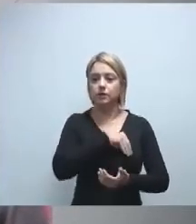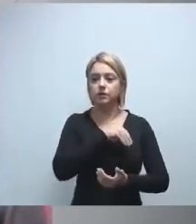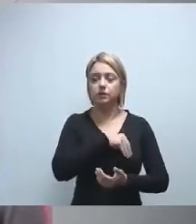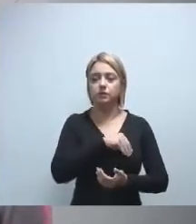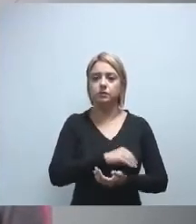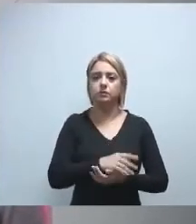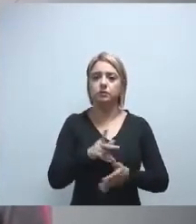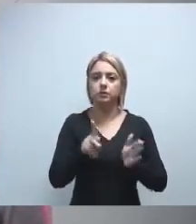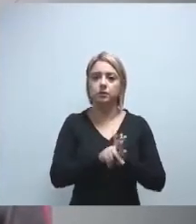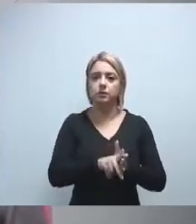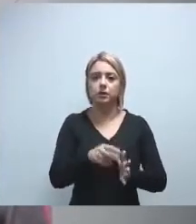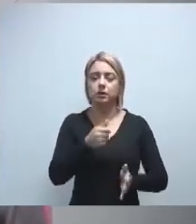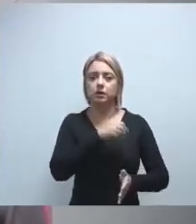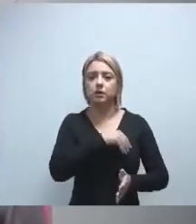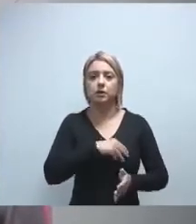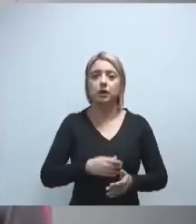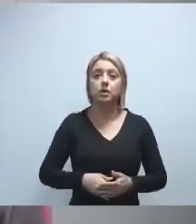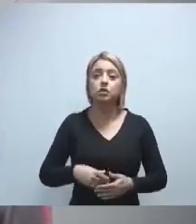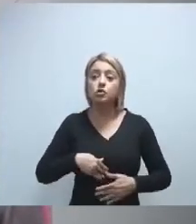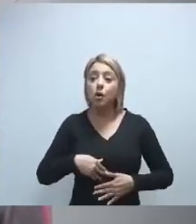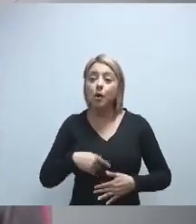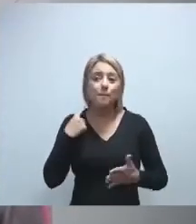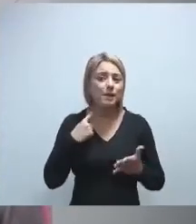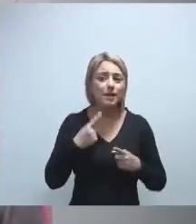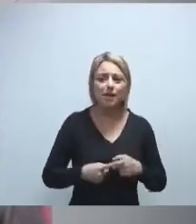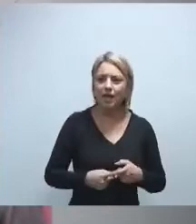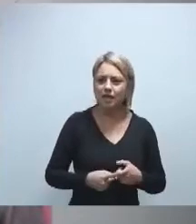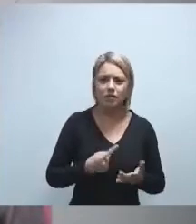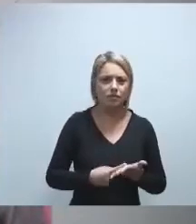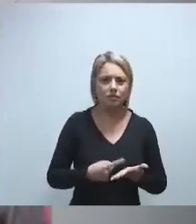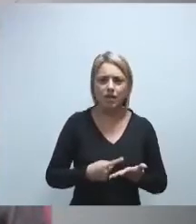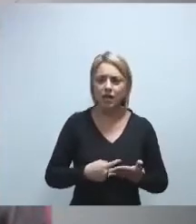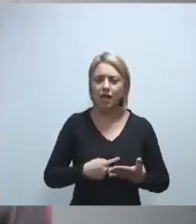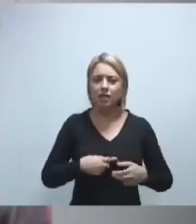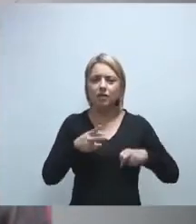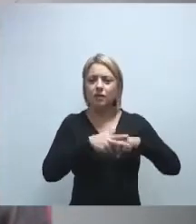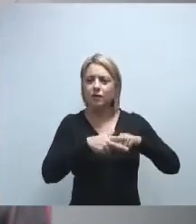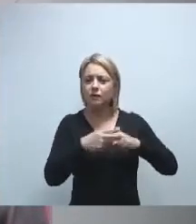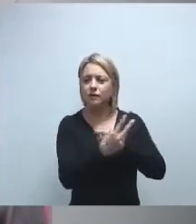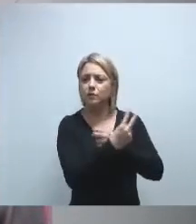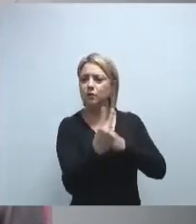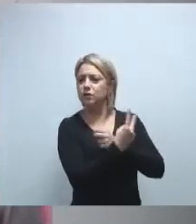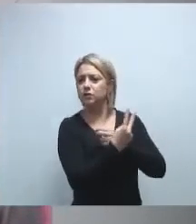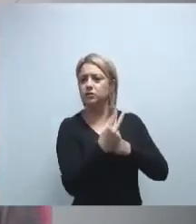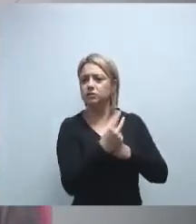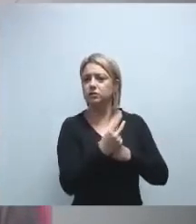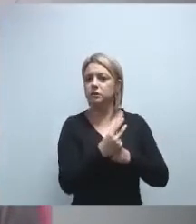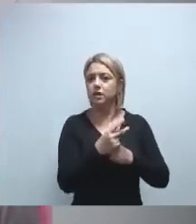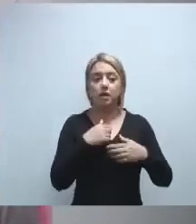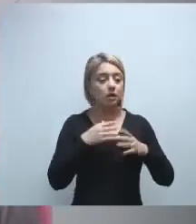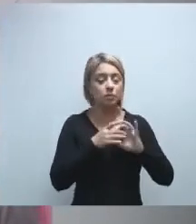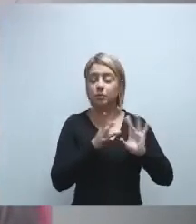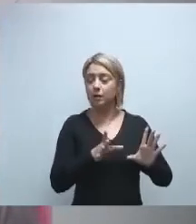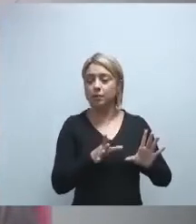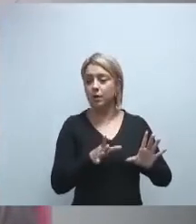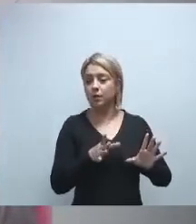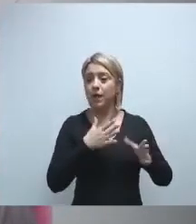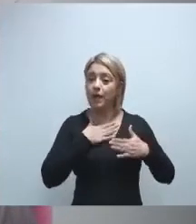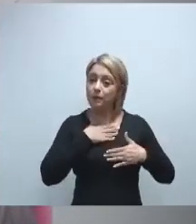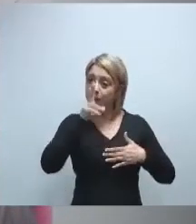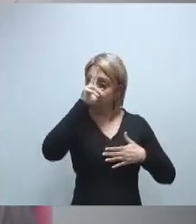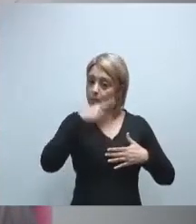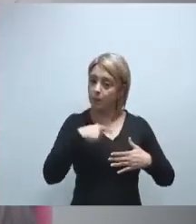bolso e sou obrigado a andar de carro blindado mas é uma luta que eu não abro mão não abro mão